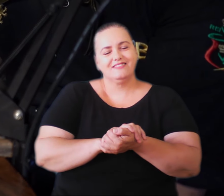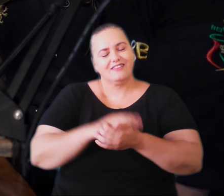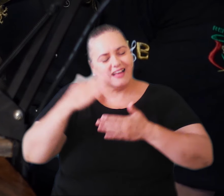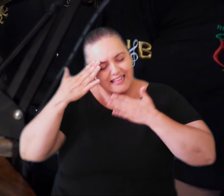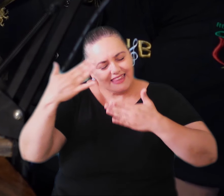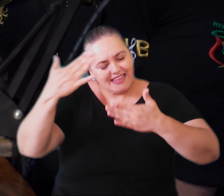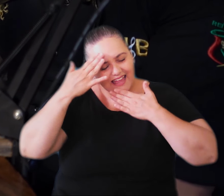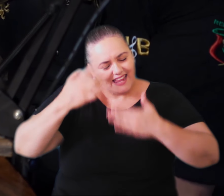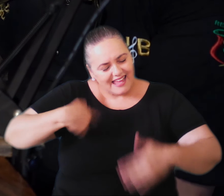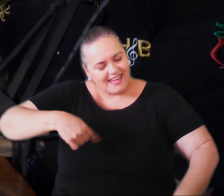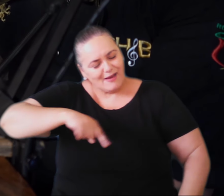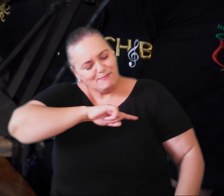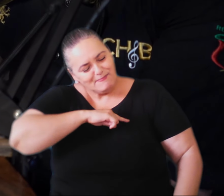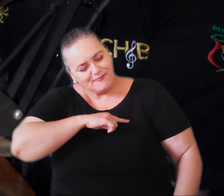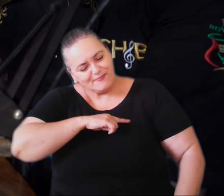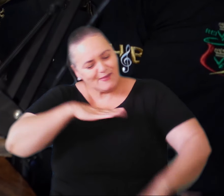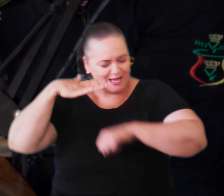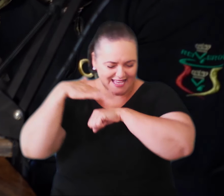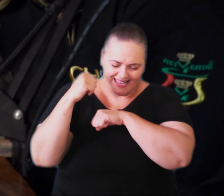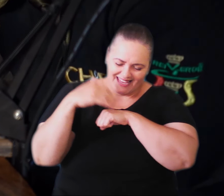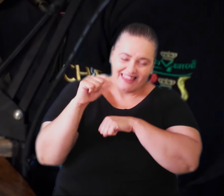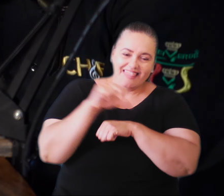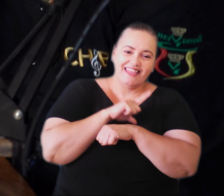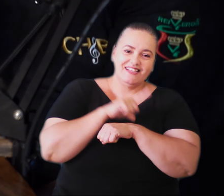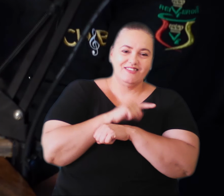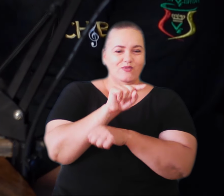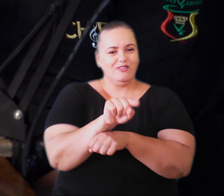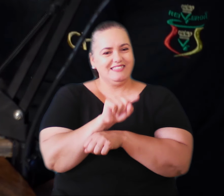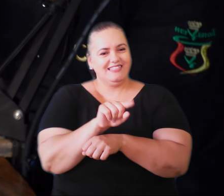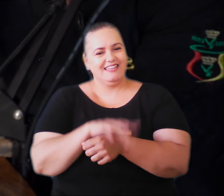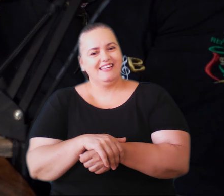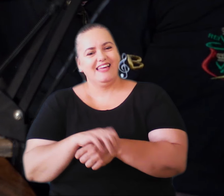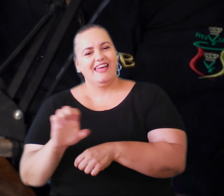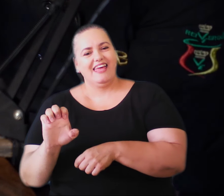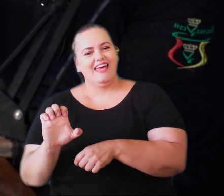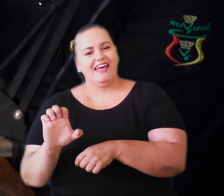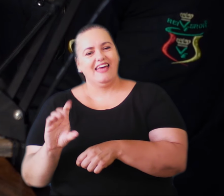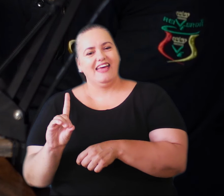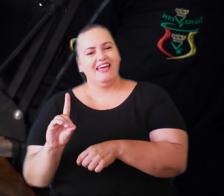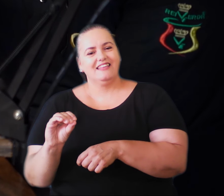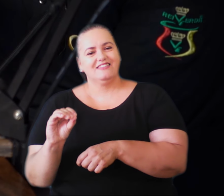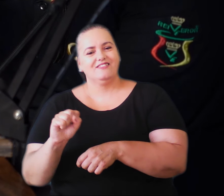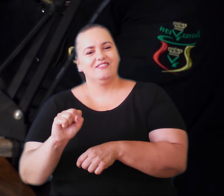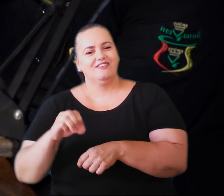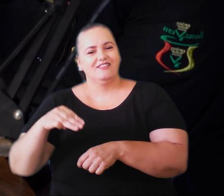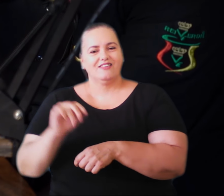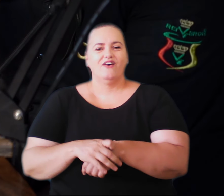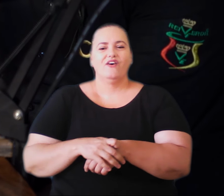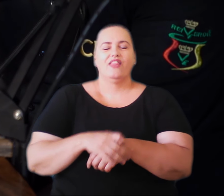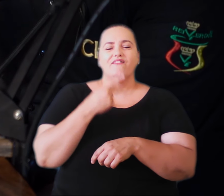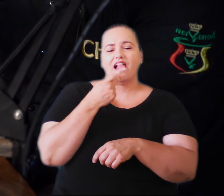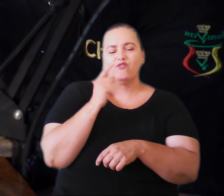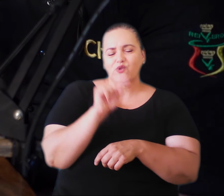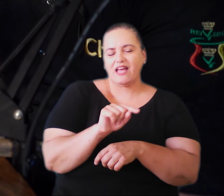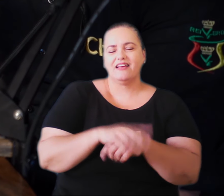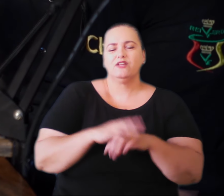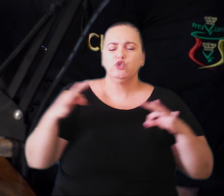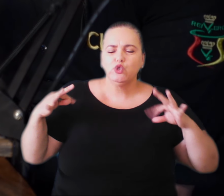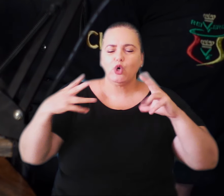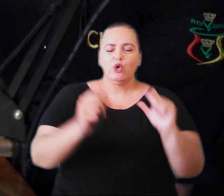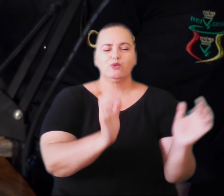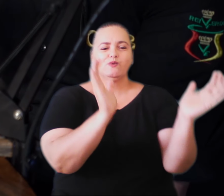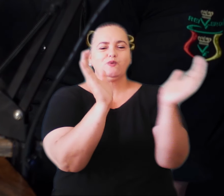gratidão e nosso carinho que a gente tem por você, doutor. Permita que eu chame de você agora. Né? E a todos os